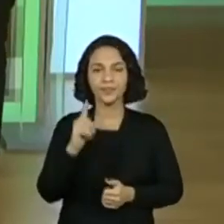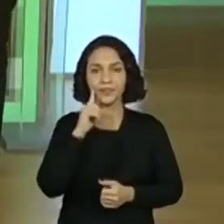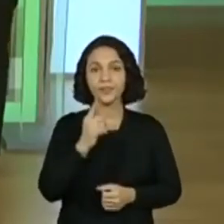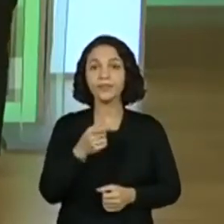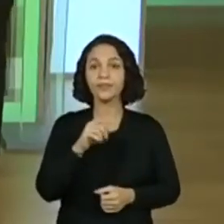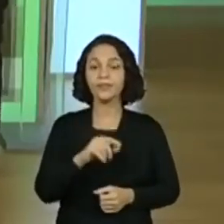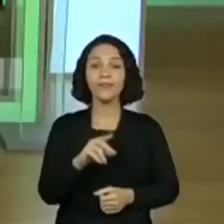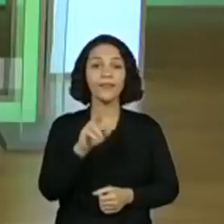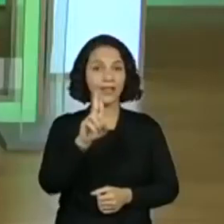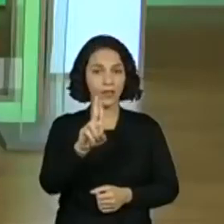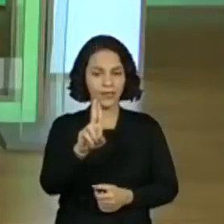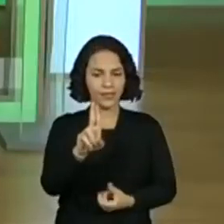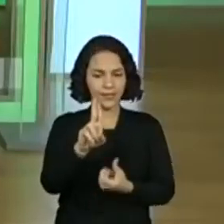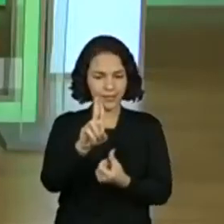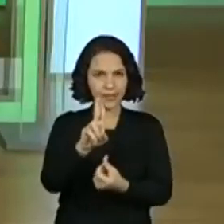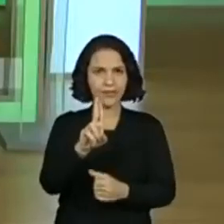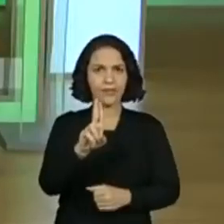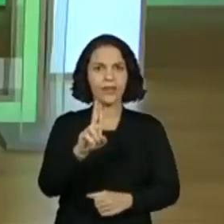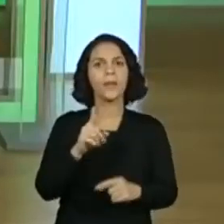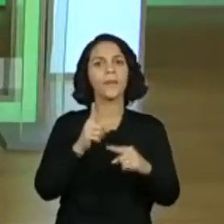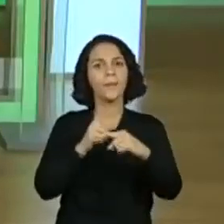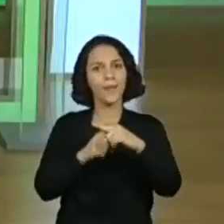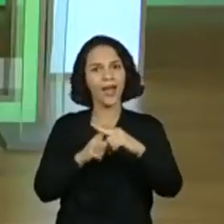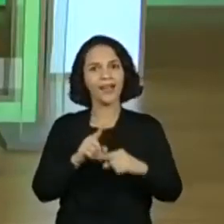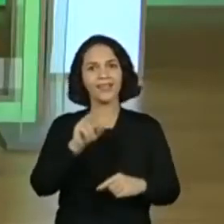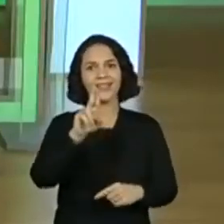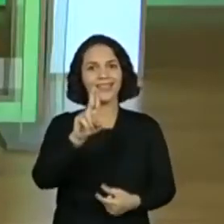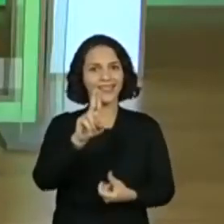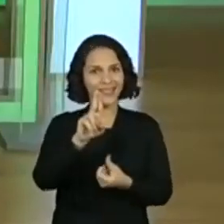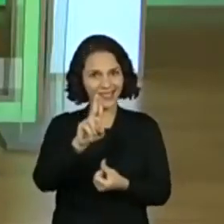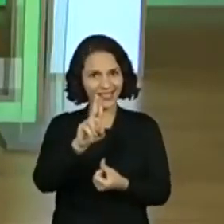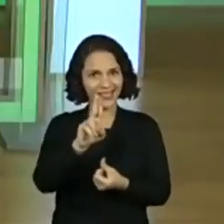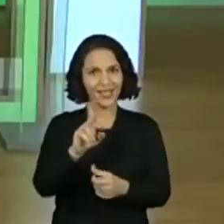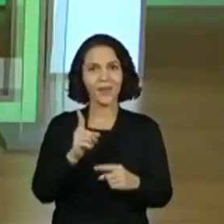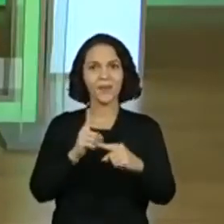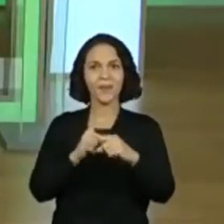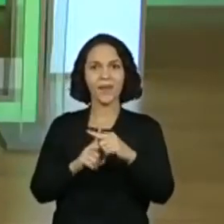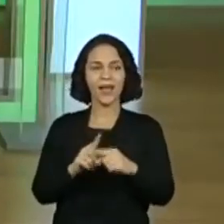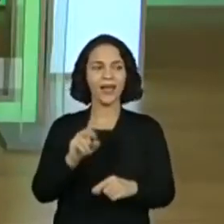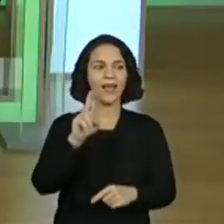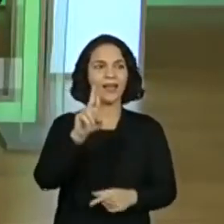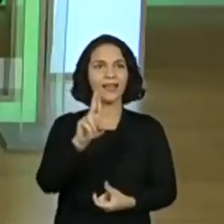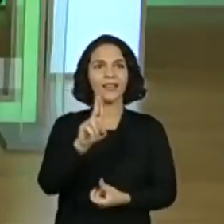6 mais 6 mais 6.